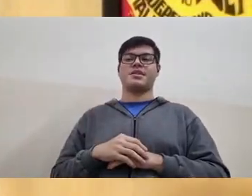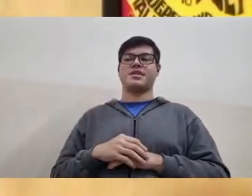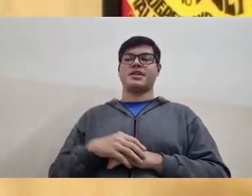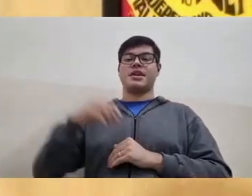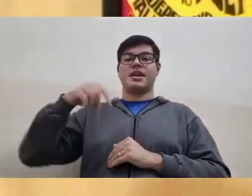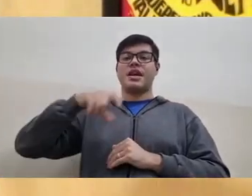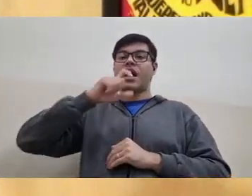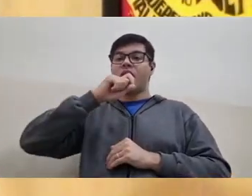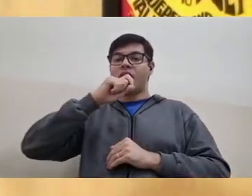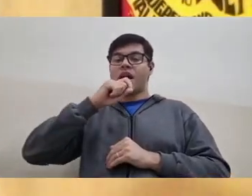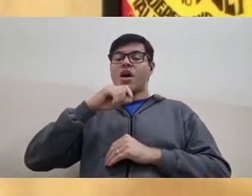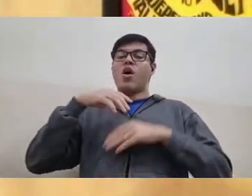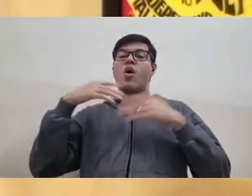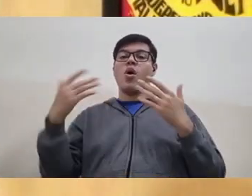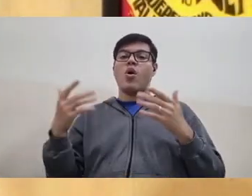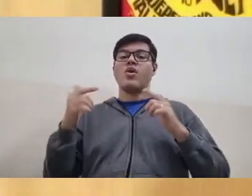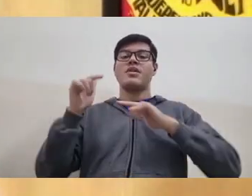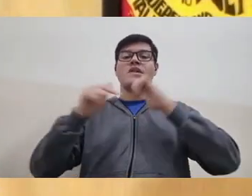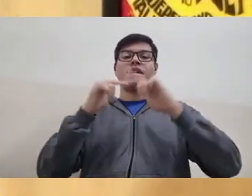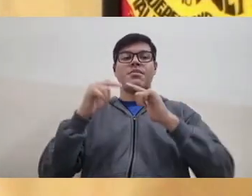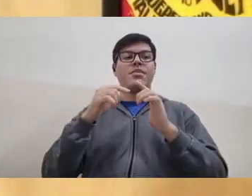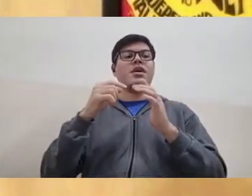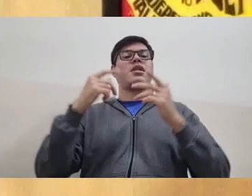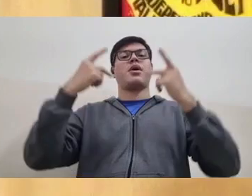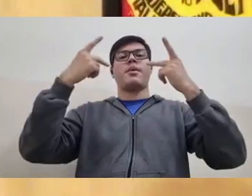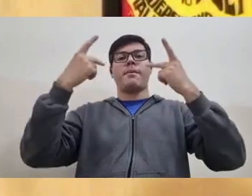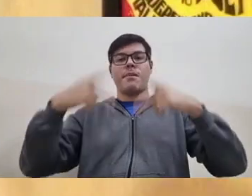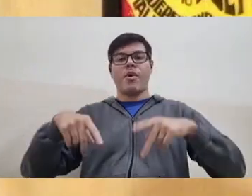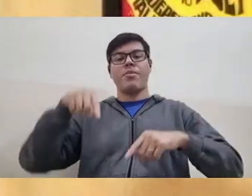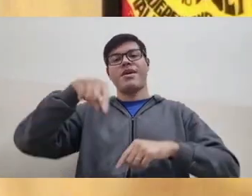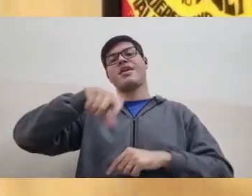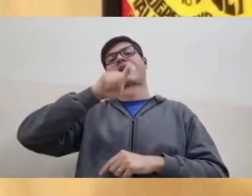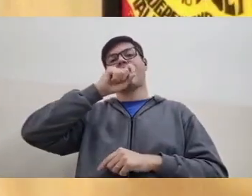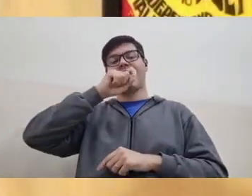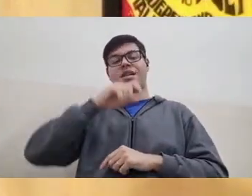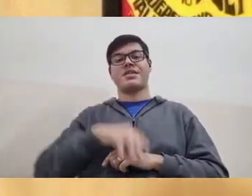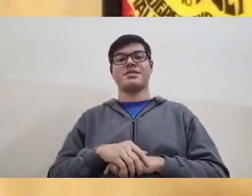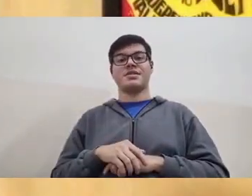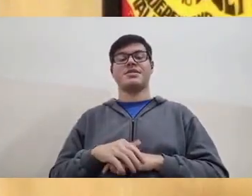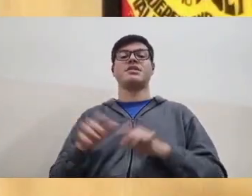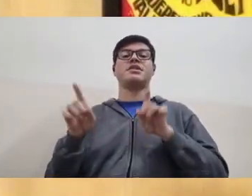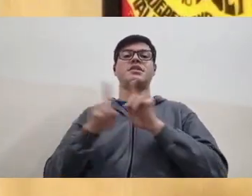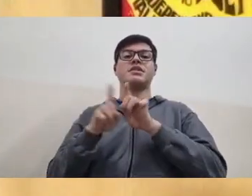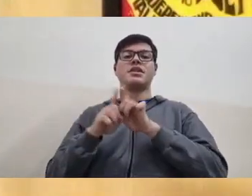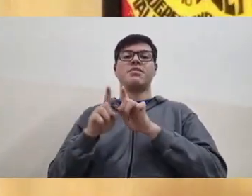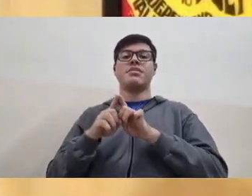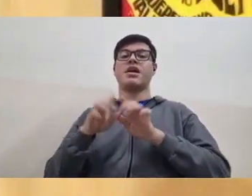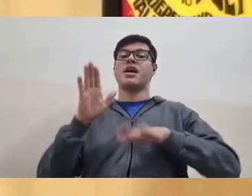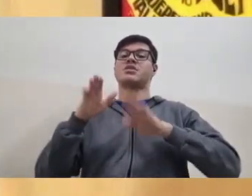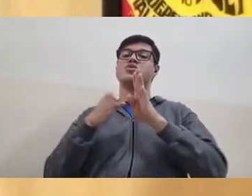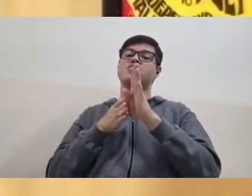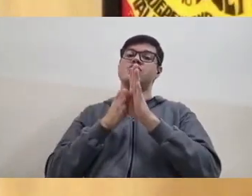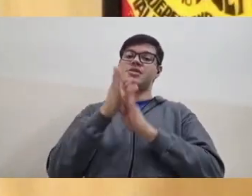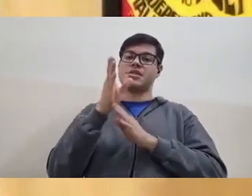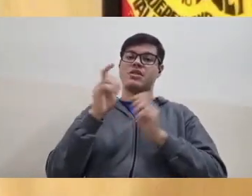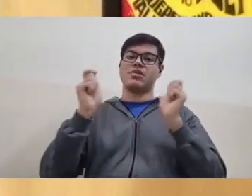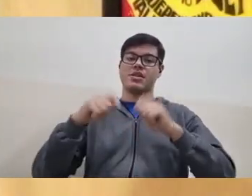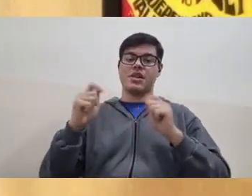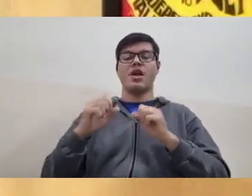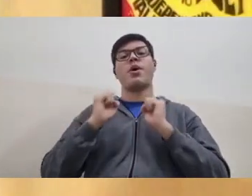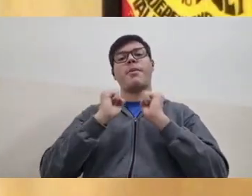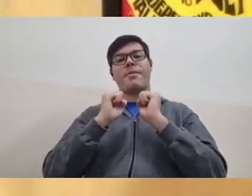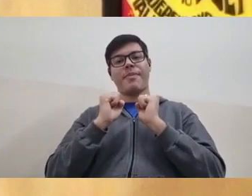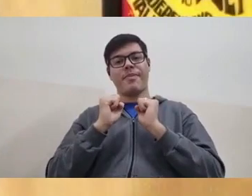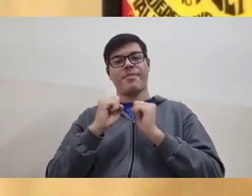de Araras, mas também fez alguma coisa por Araras, é importante. E se você tiver uma sugestão para entrevistar alguém no nosso podcast, pode mandar